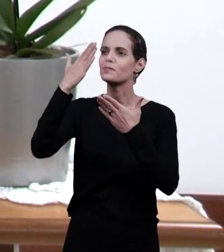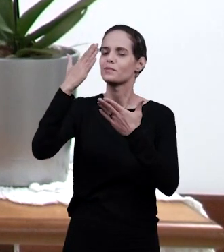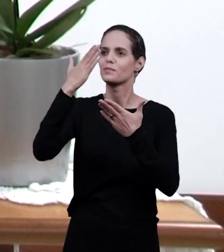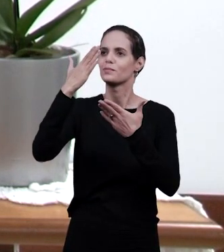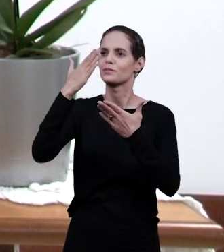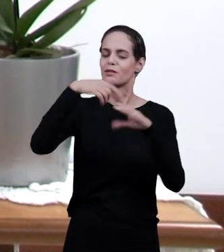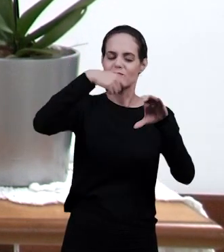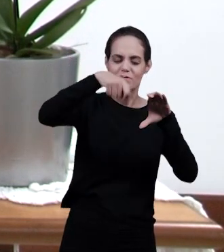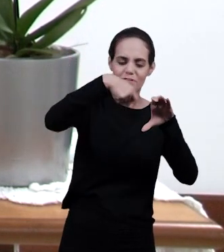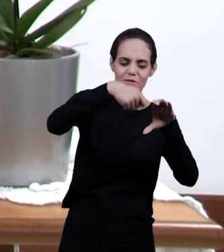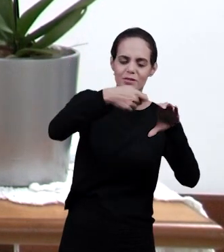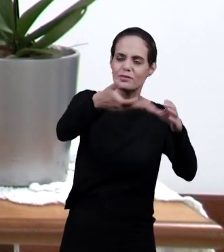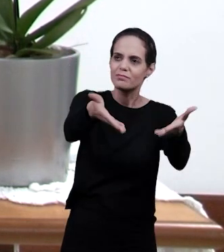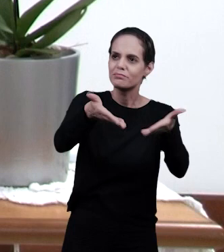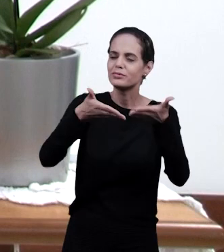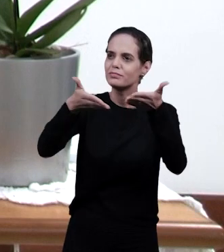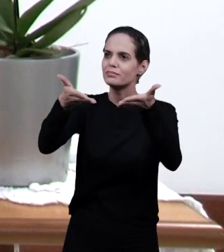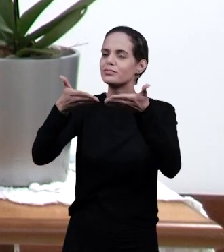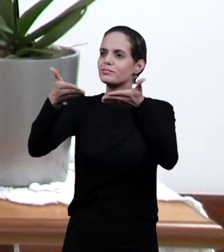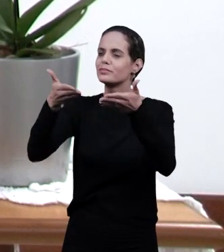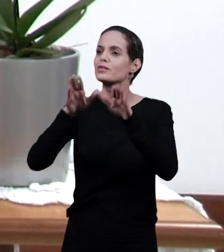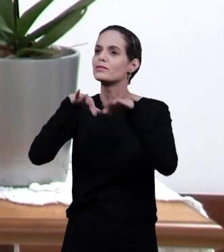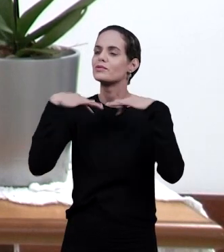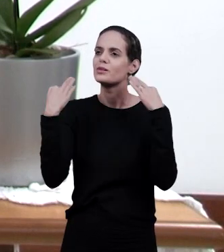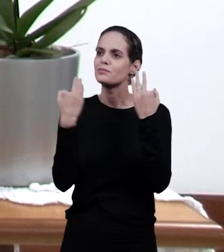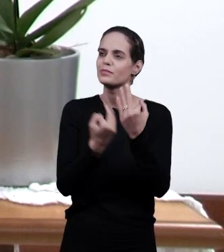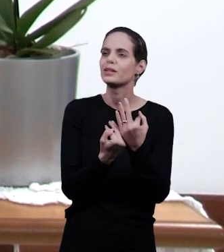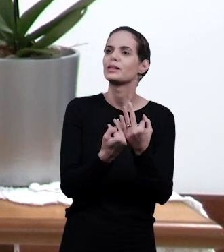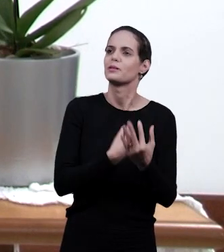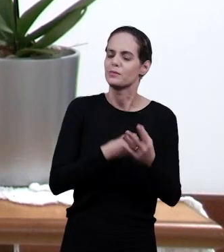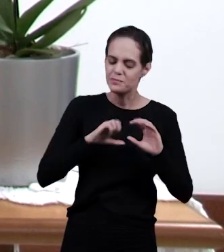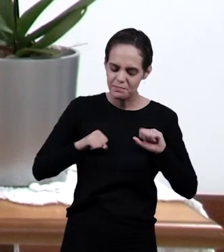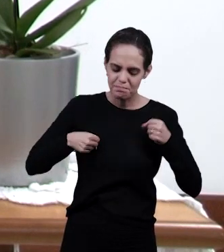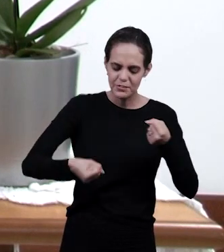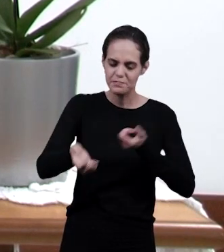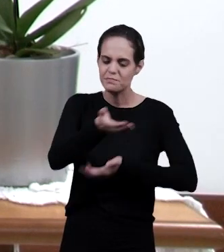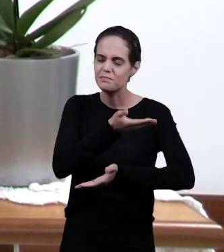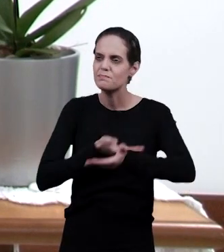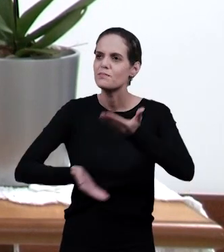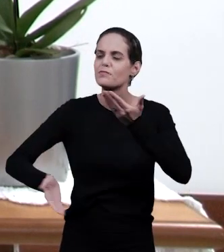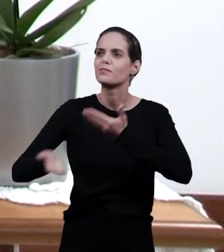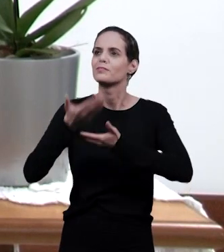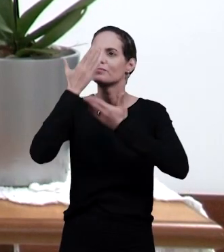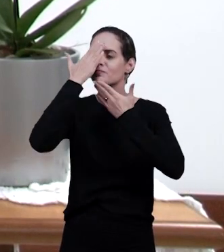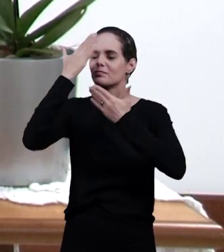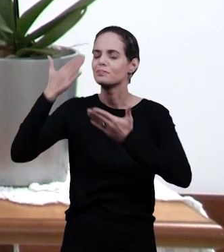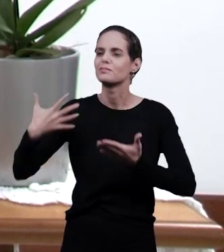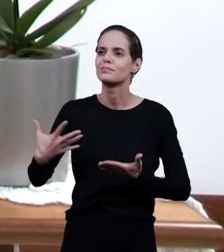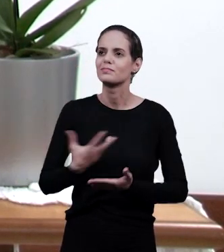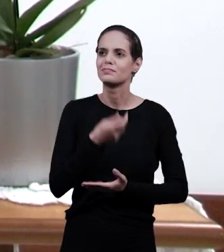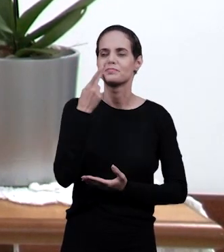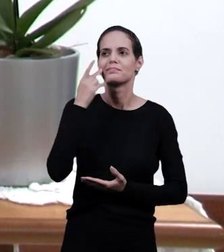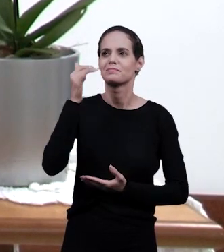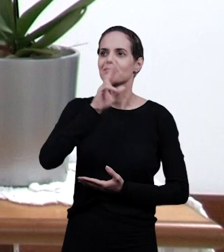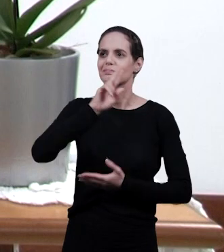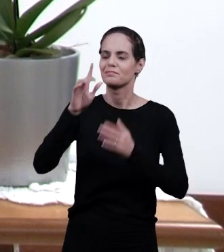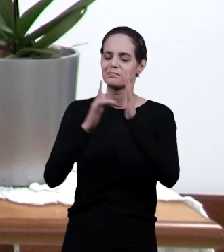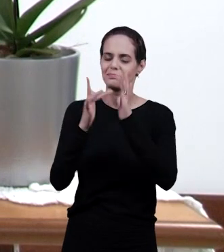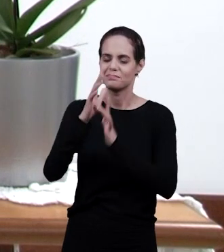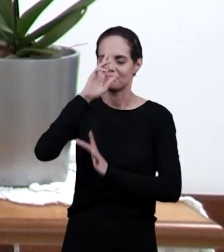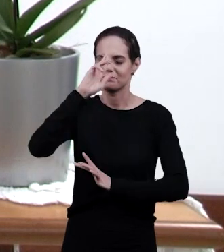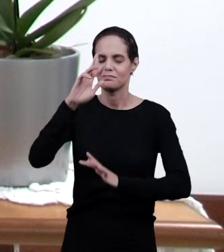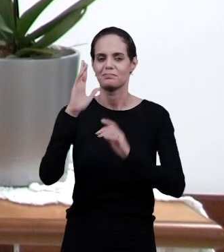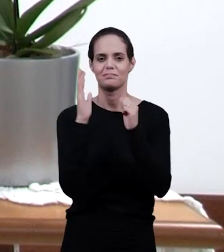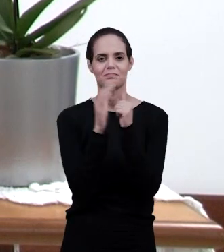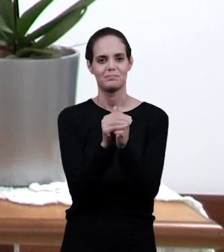nome, Te glorificamos por cada vídeo enviado, cada família, a participação, o empenho, o envolvimento. Nós Te